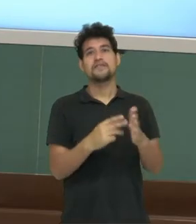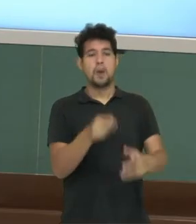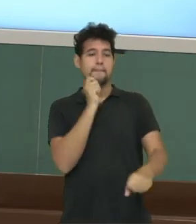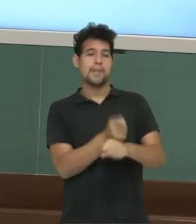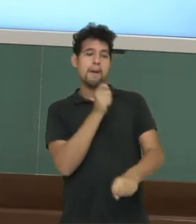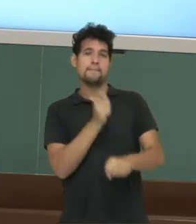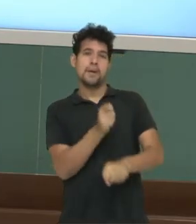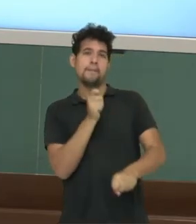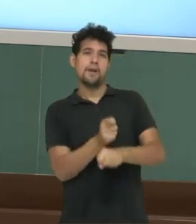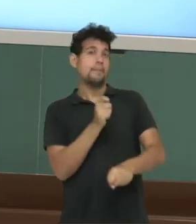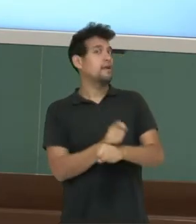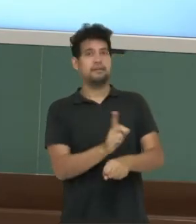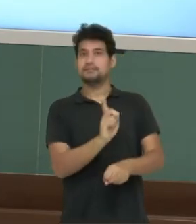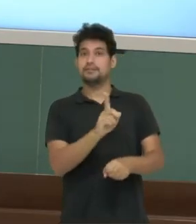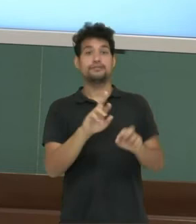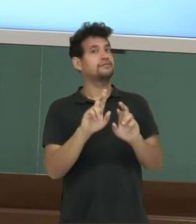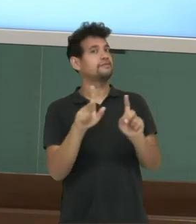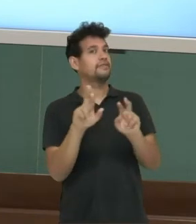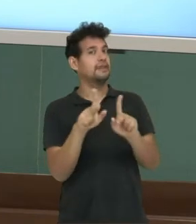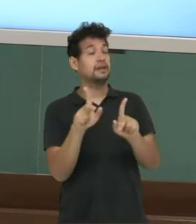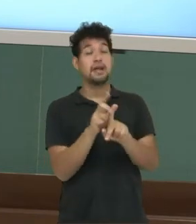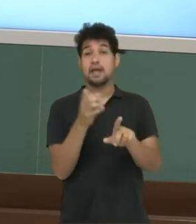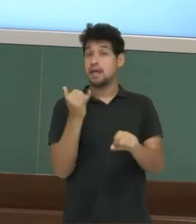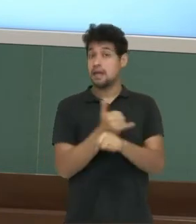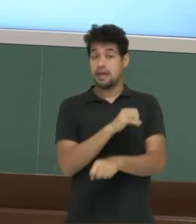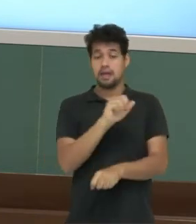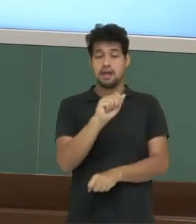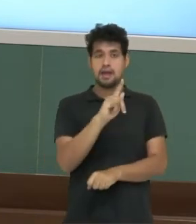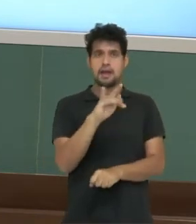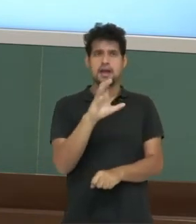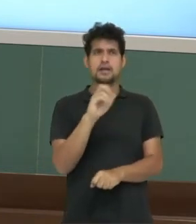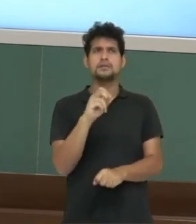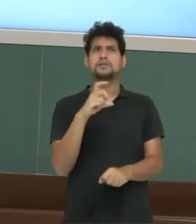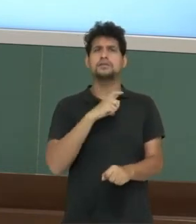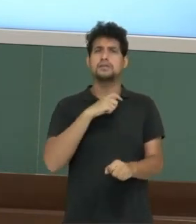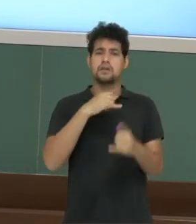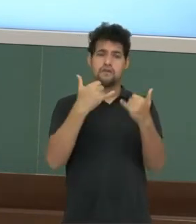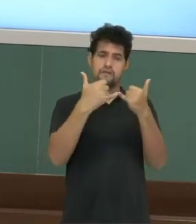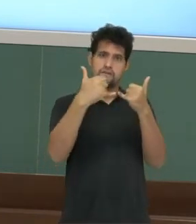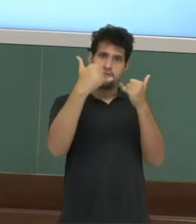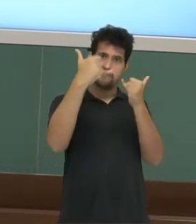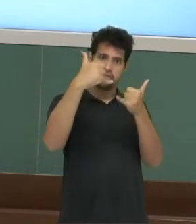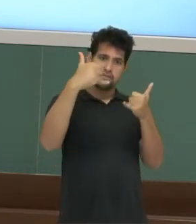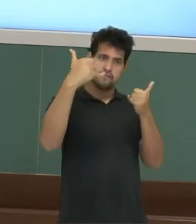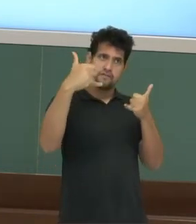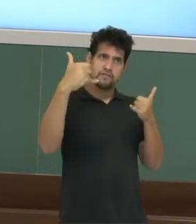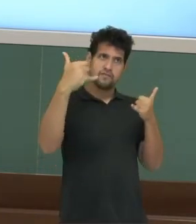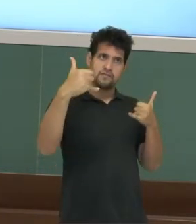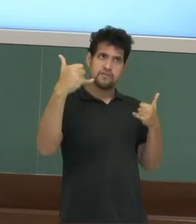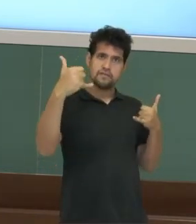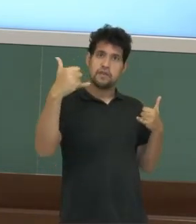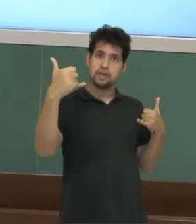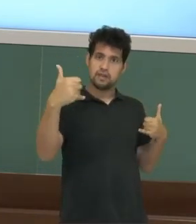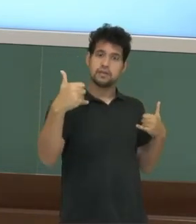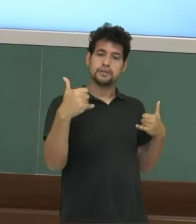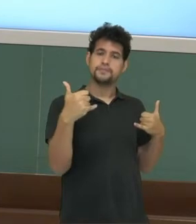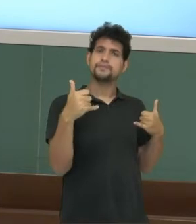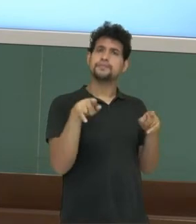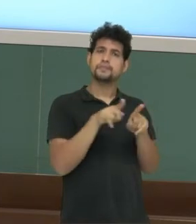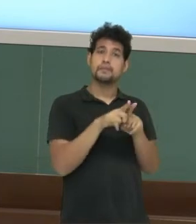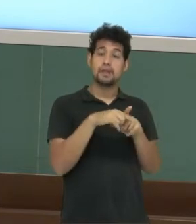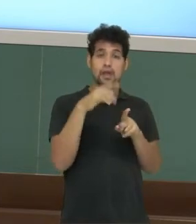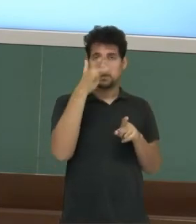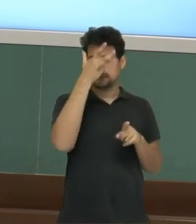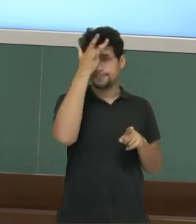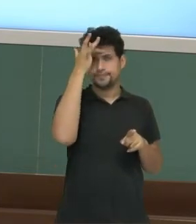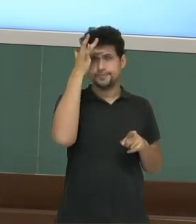é uma esfera de aço presa por um cabo de aço até uma argola. O atleta